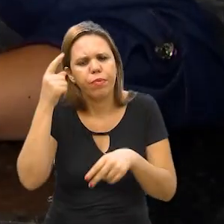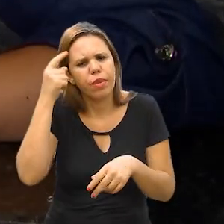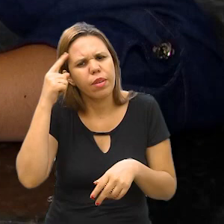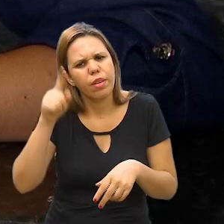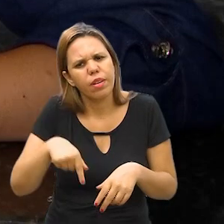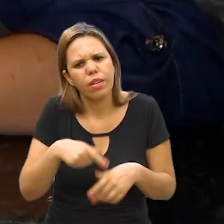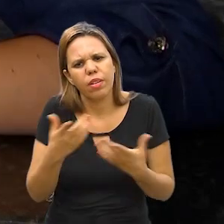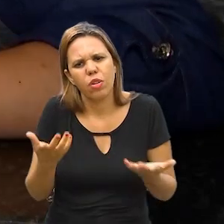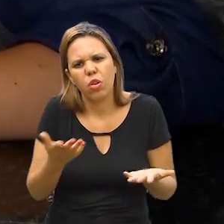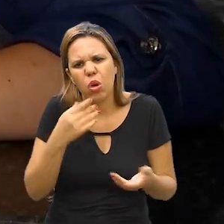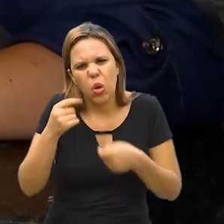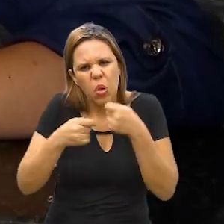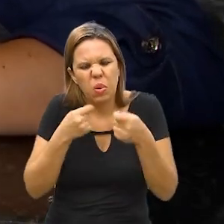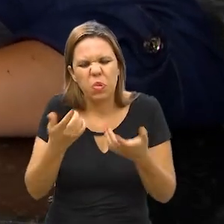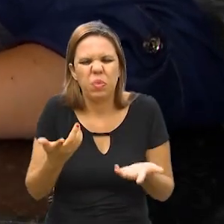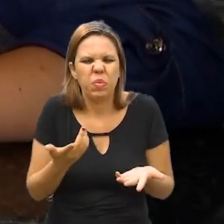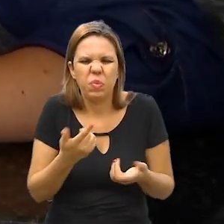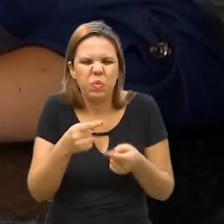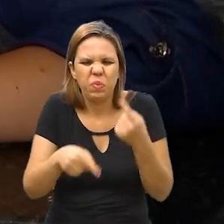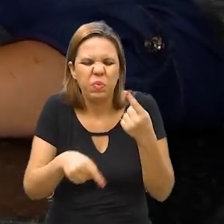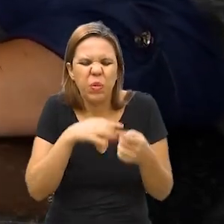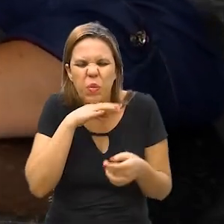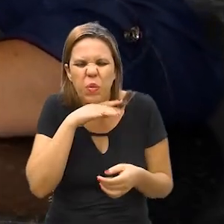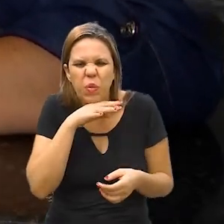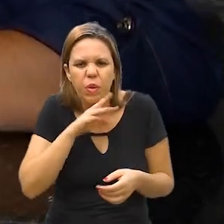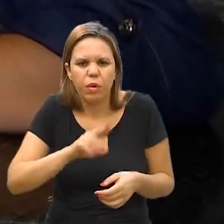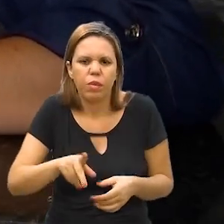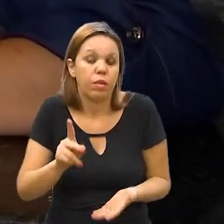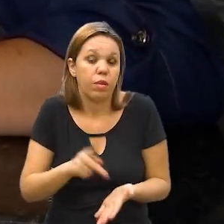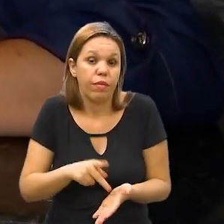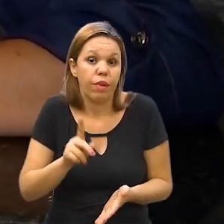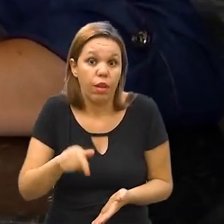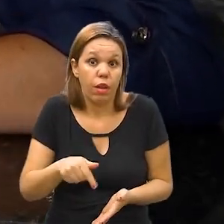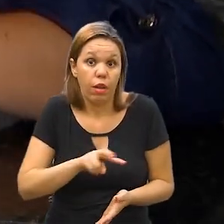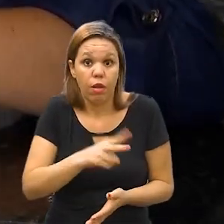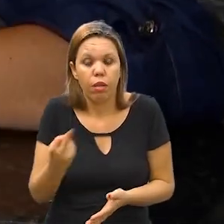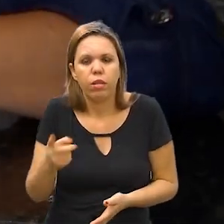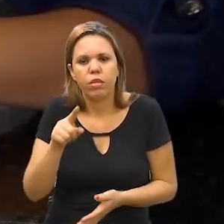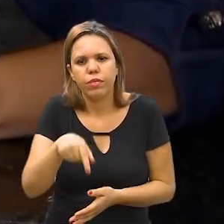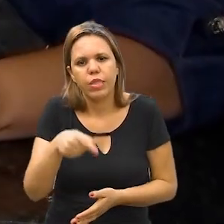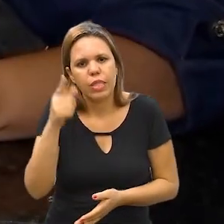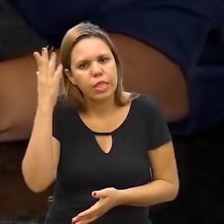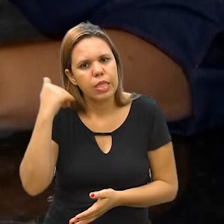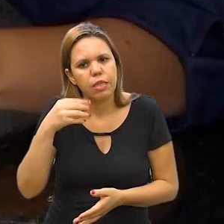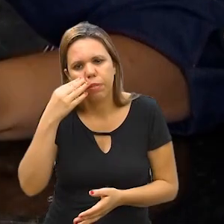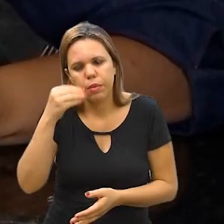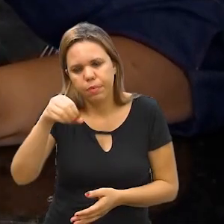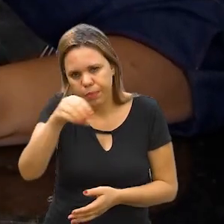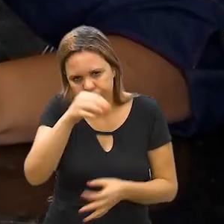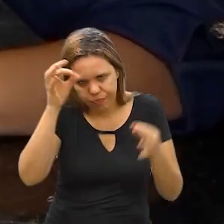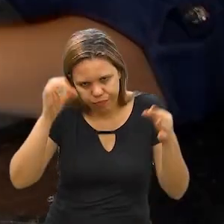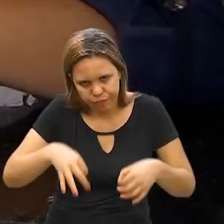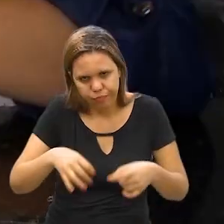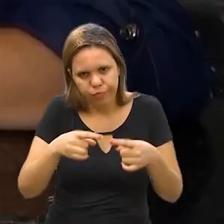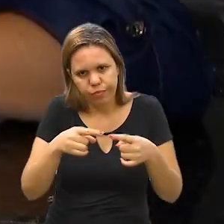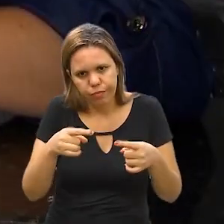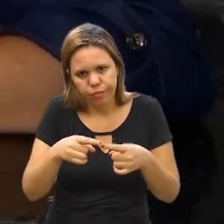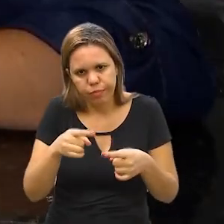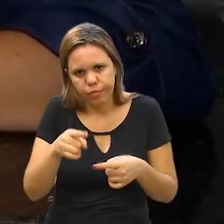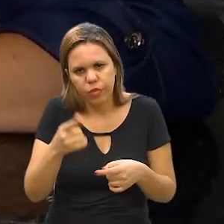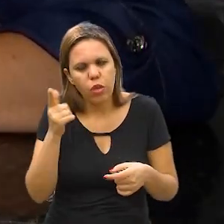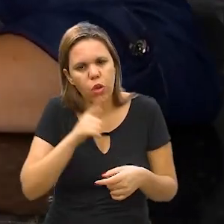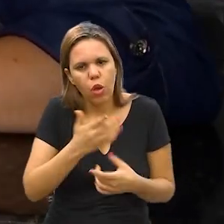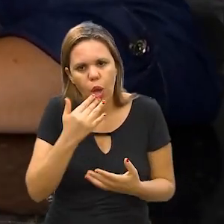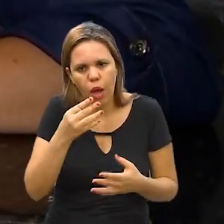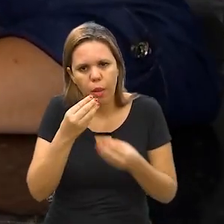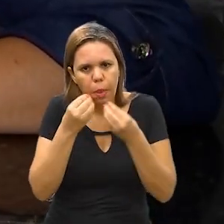comida fit, não tem gosto, é ruim. E na verdade é ao contrário, se você sabe temperar bem, você